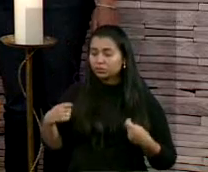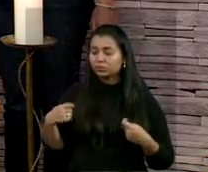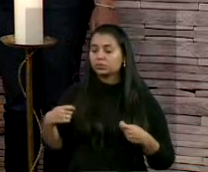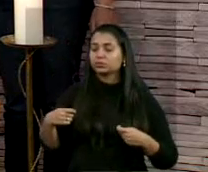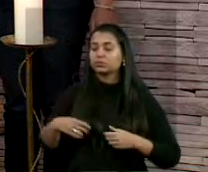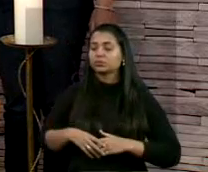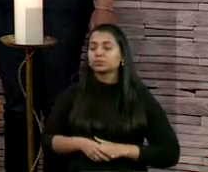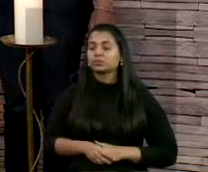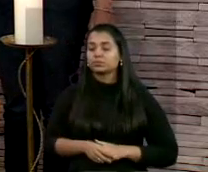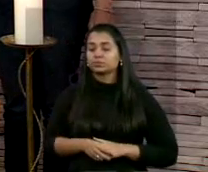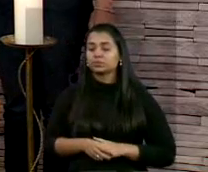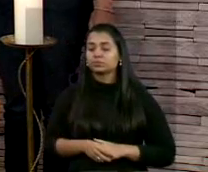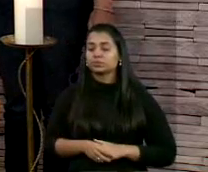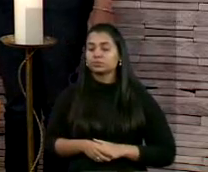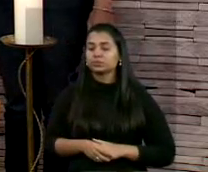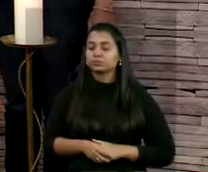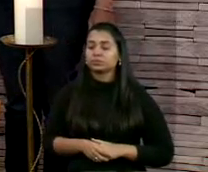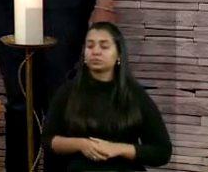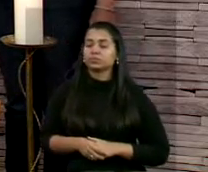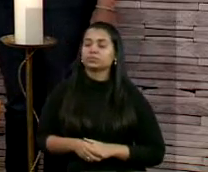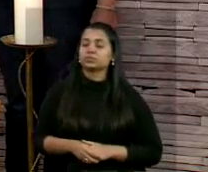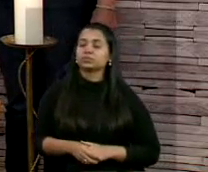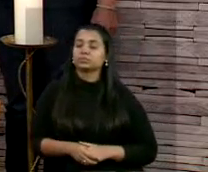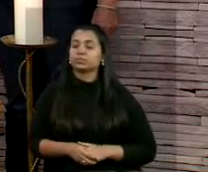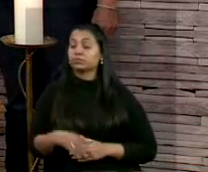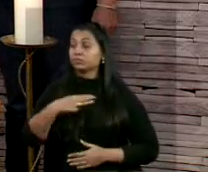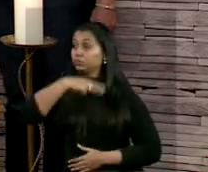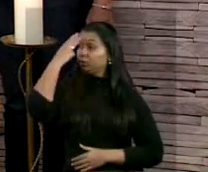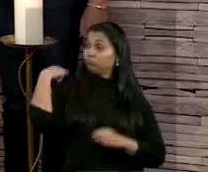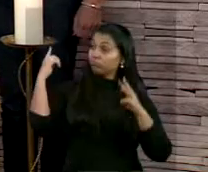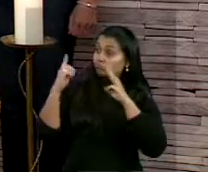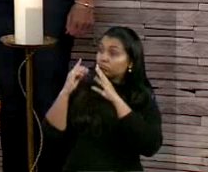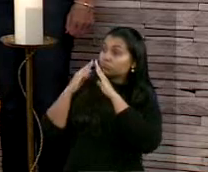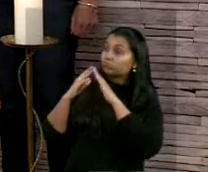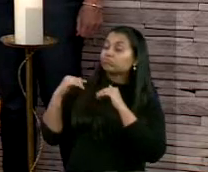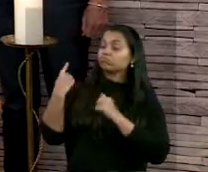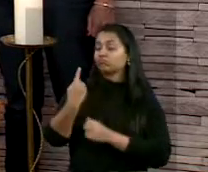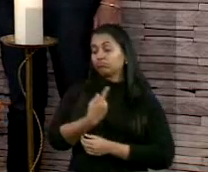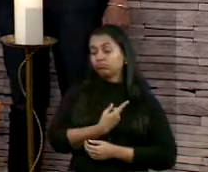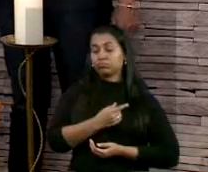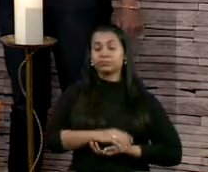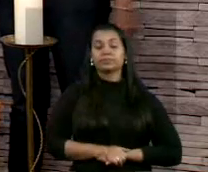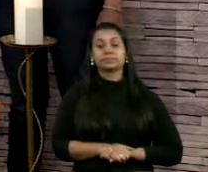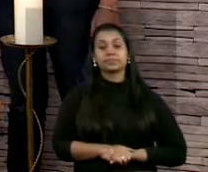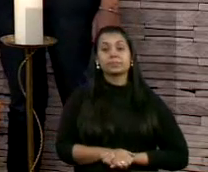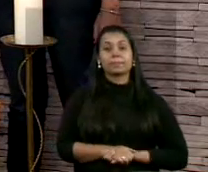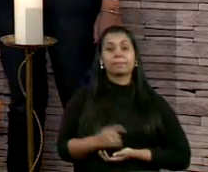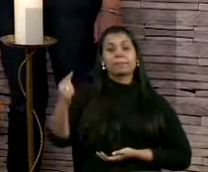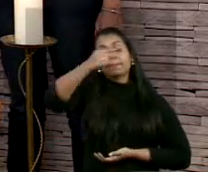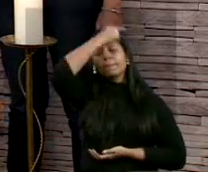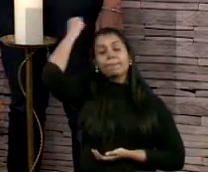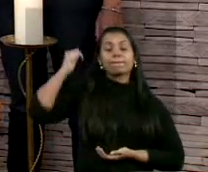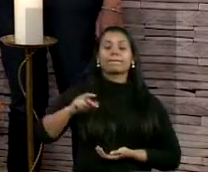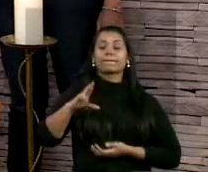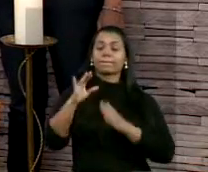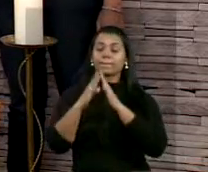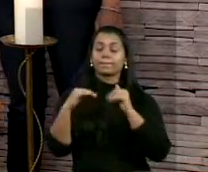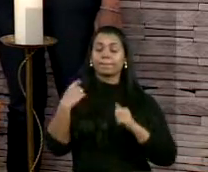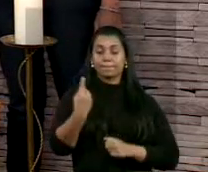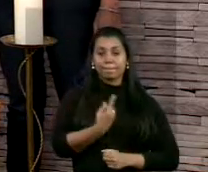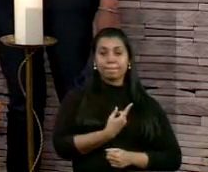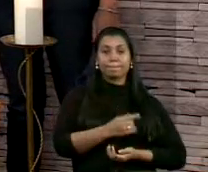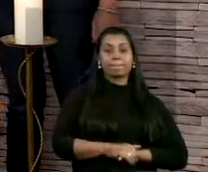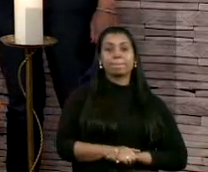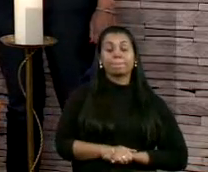socorrei principalmente as que mais precisarem. Nossa Senhora de Fátima, rogai por nós. Santo Aurélio, rogai por